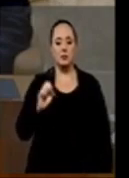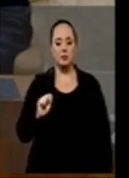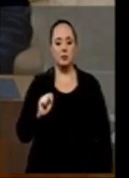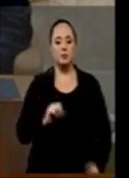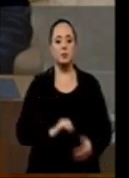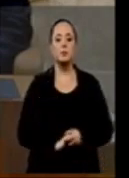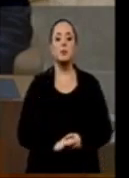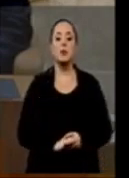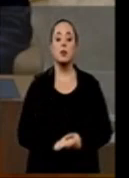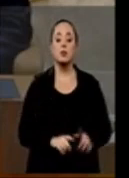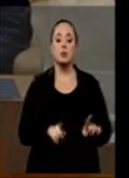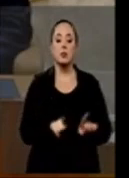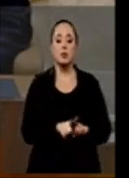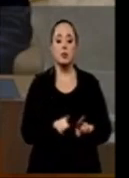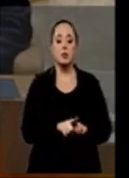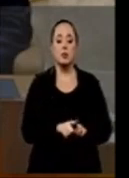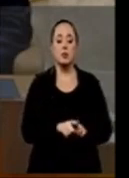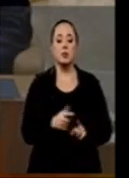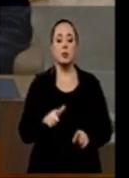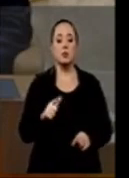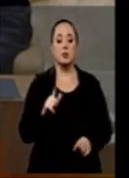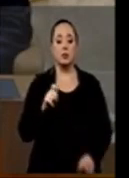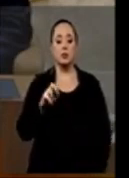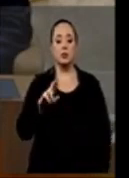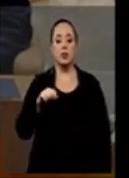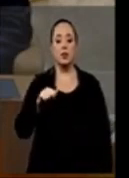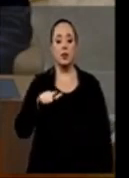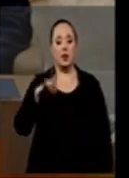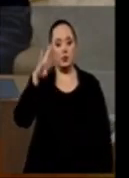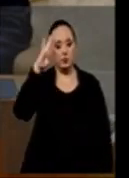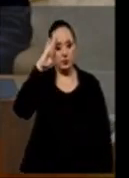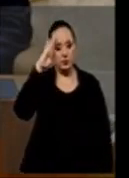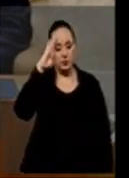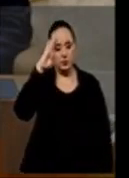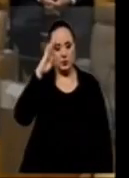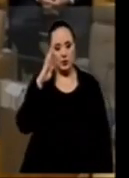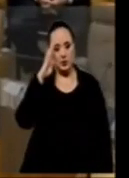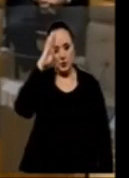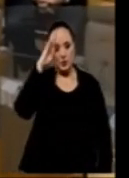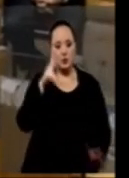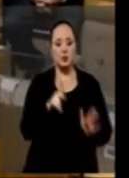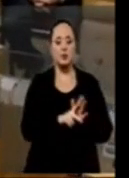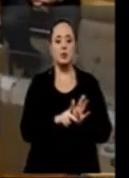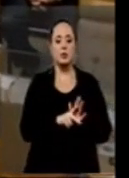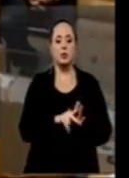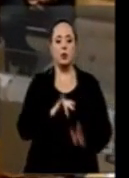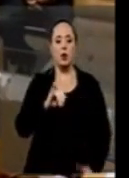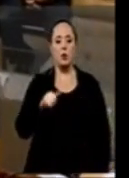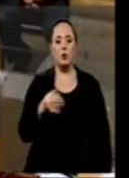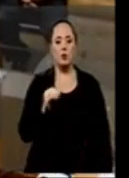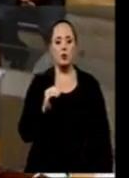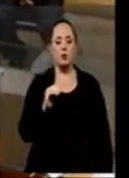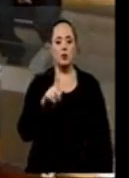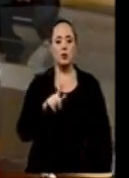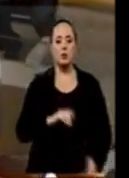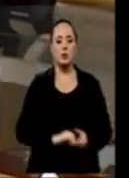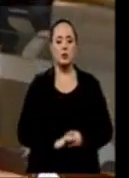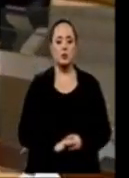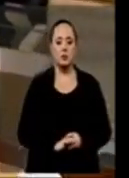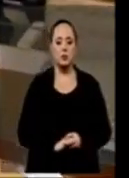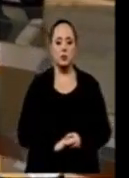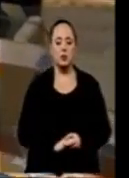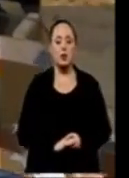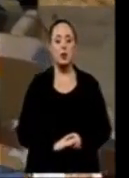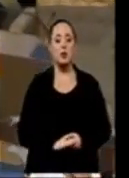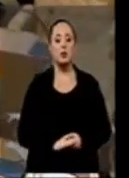do exército do brasil general de exército edson leal pujol comandante da força aérea